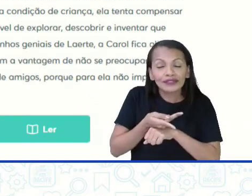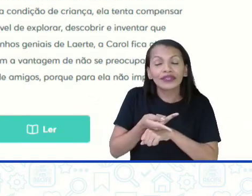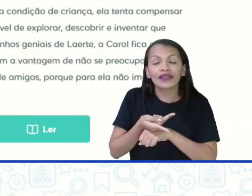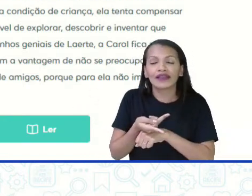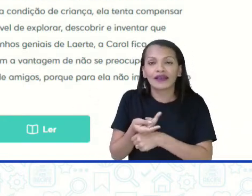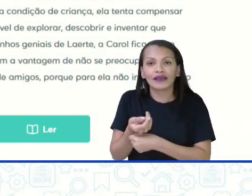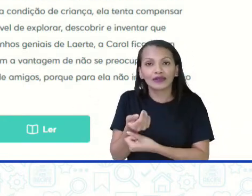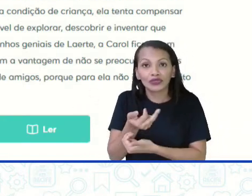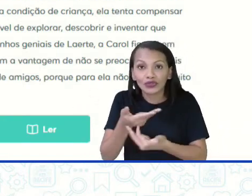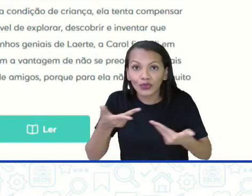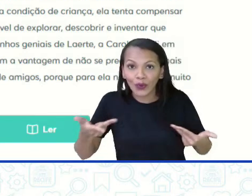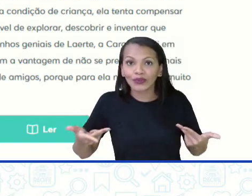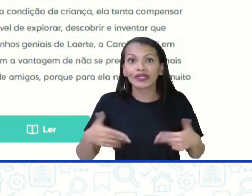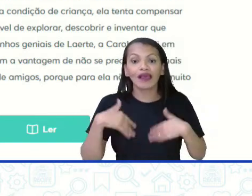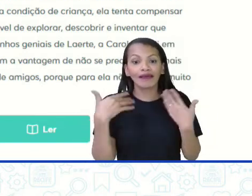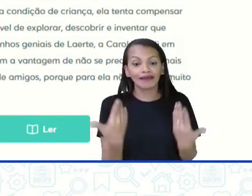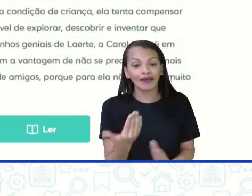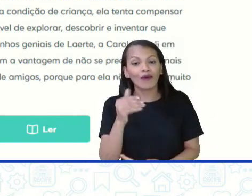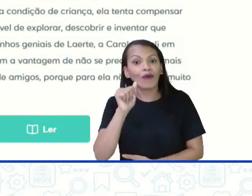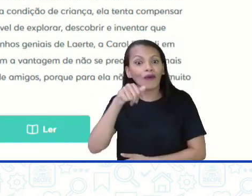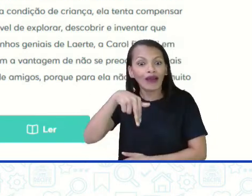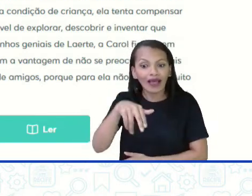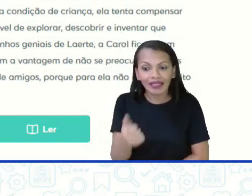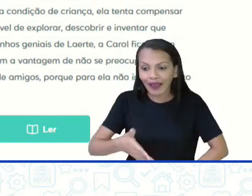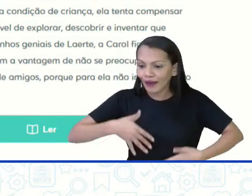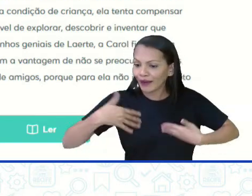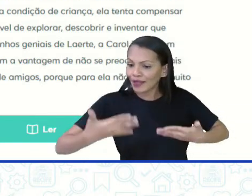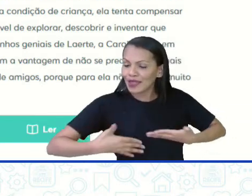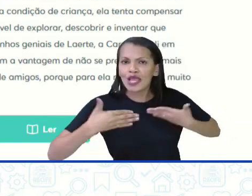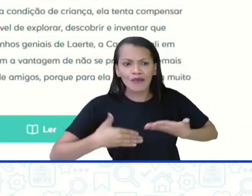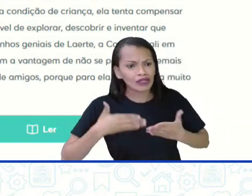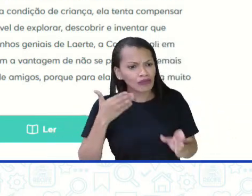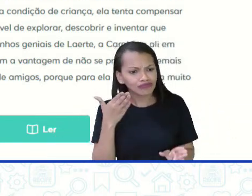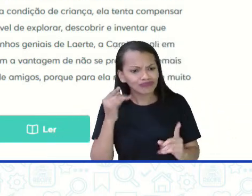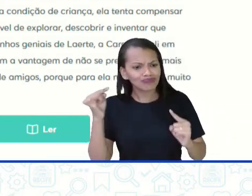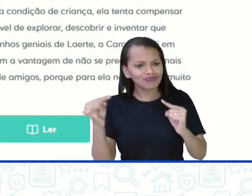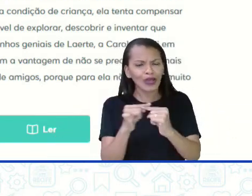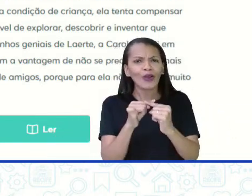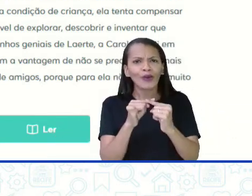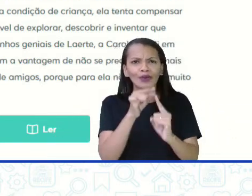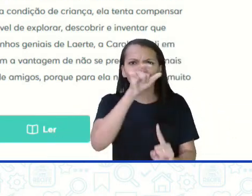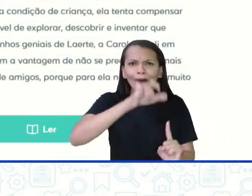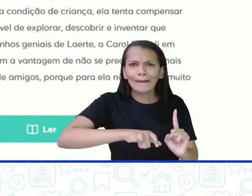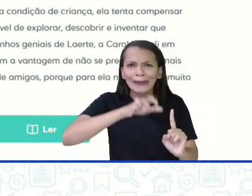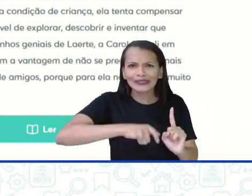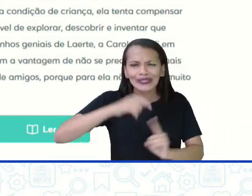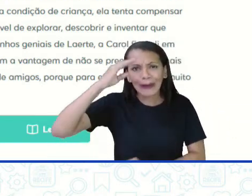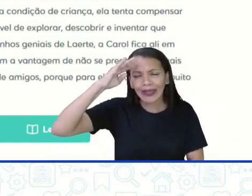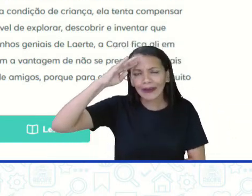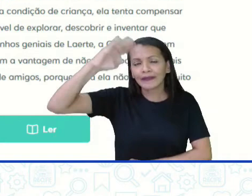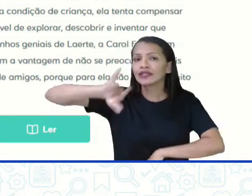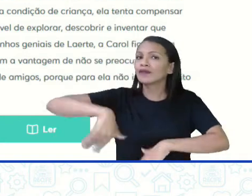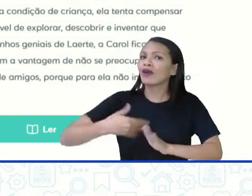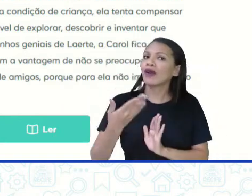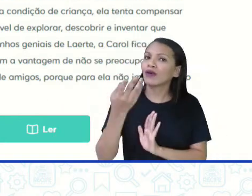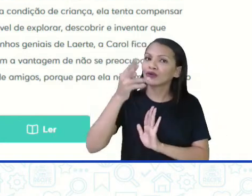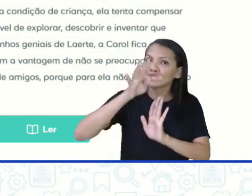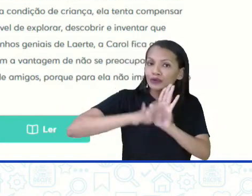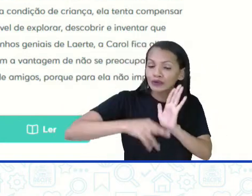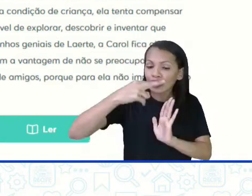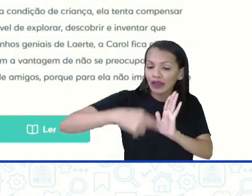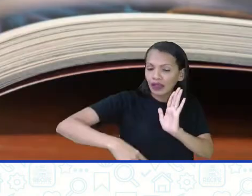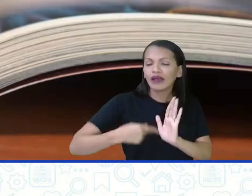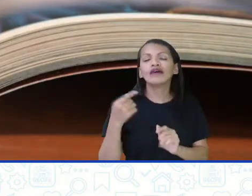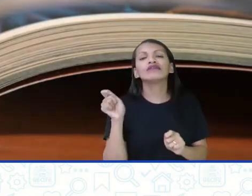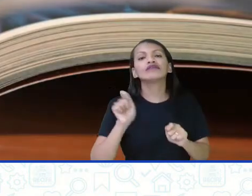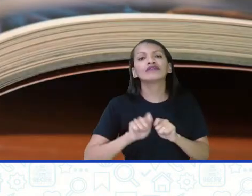Ana muitíssimo animada. Ana se identificou com a personagem principal. Por isso ela foi o quê? Ela